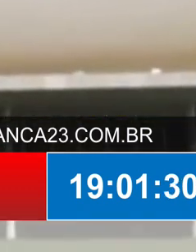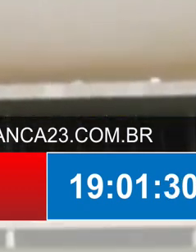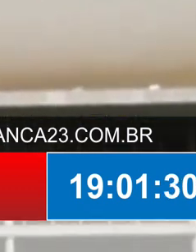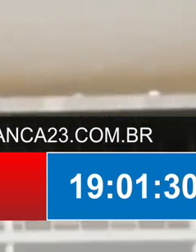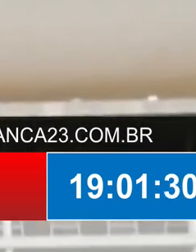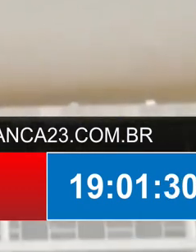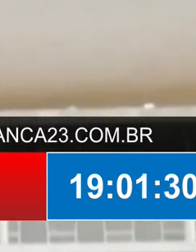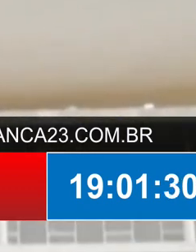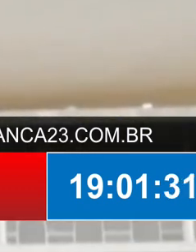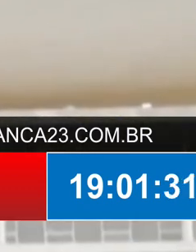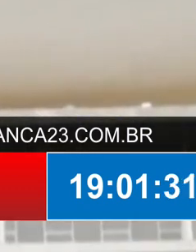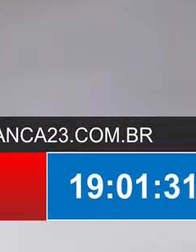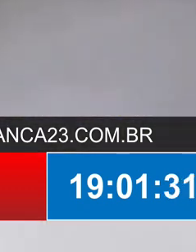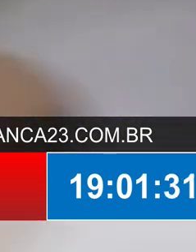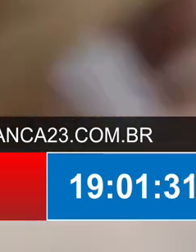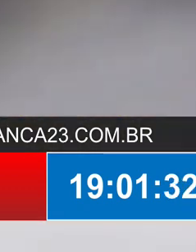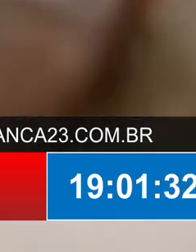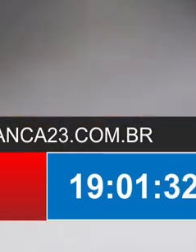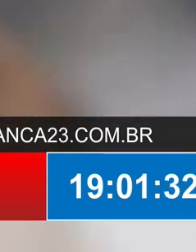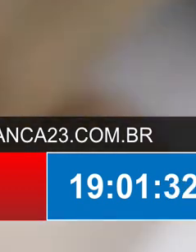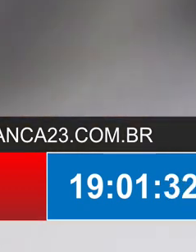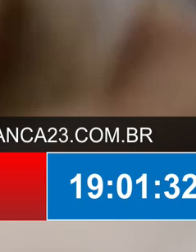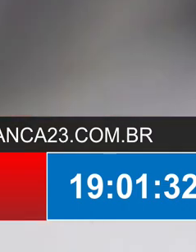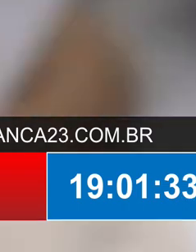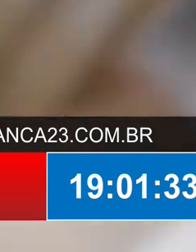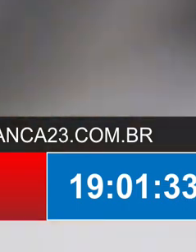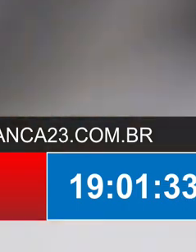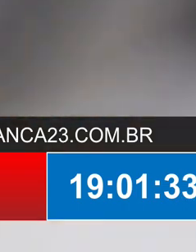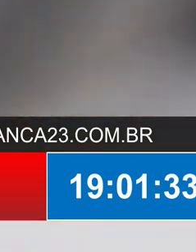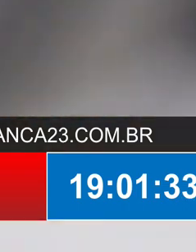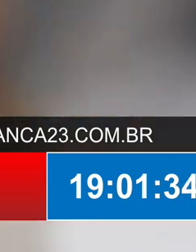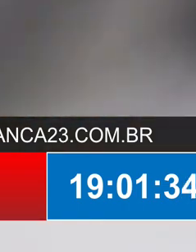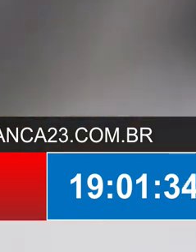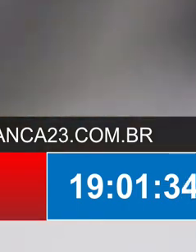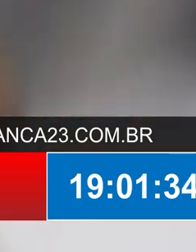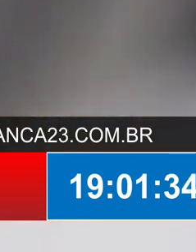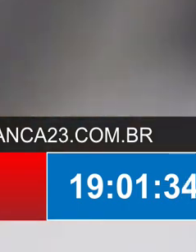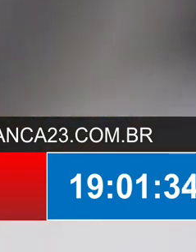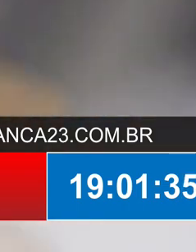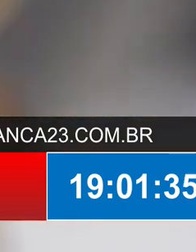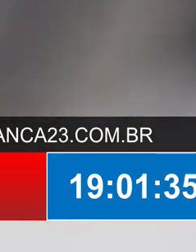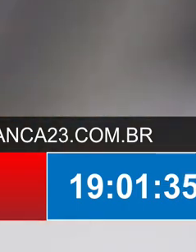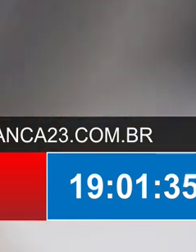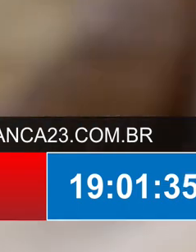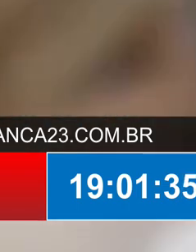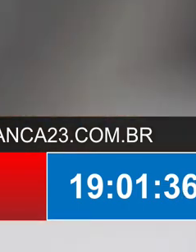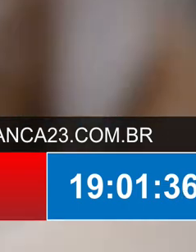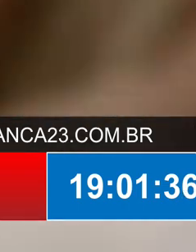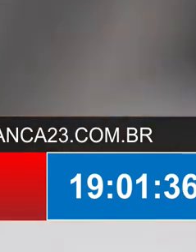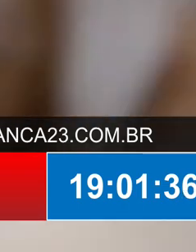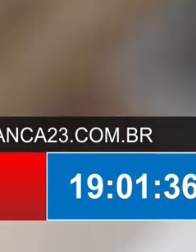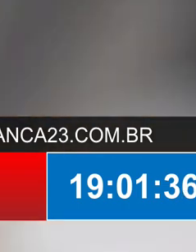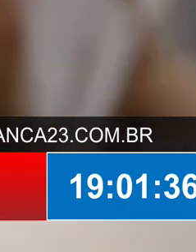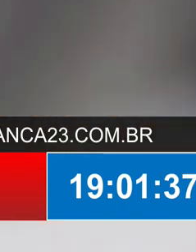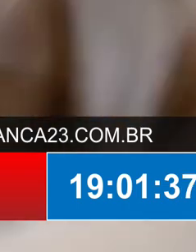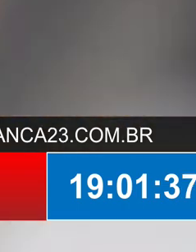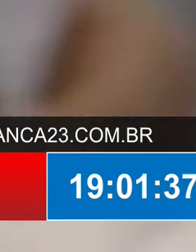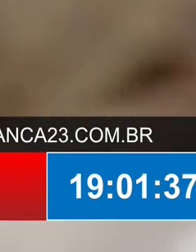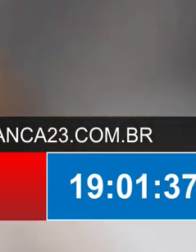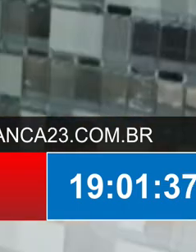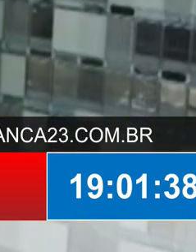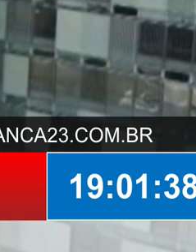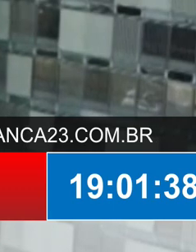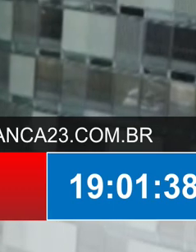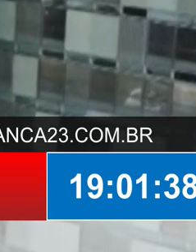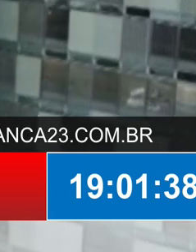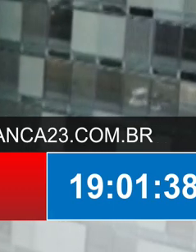orçamento do Brasil para 2024. Nós tivemos as votações em cada cidade, né, votando o seu